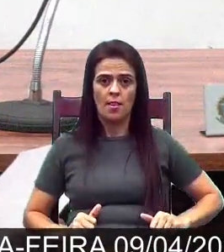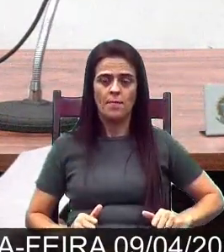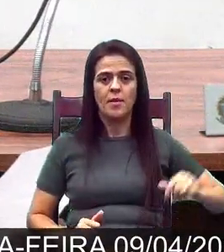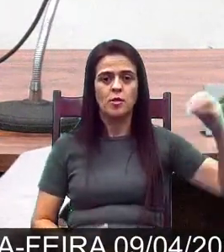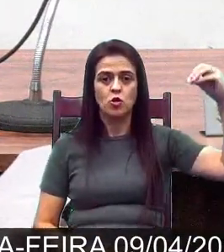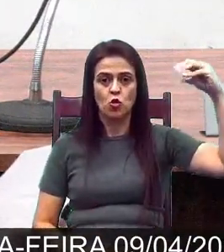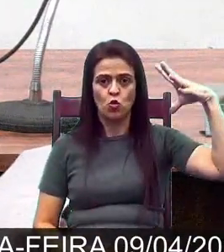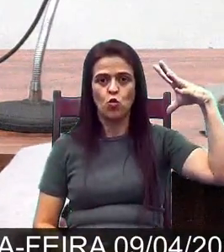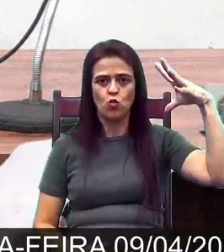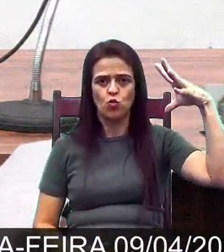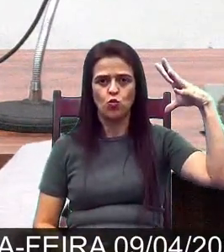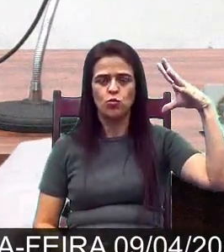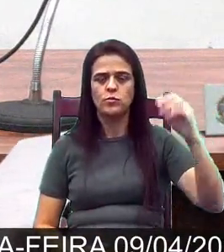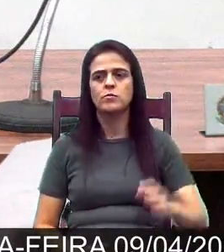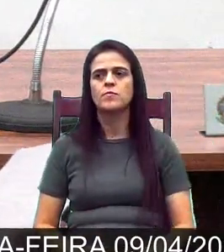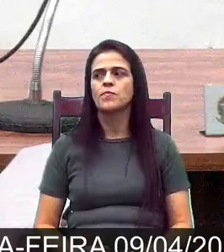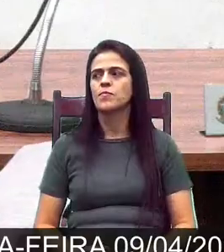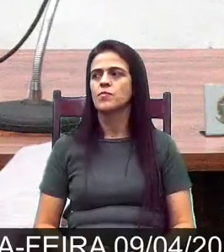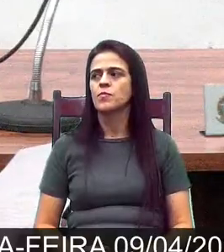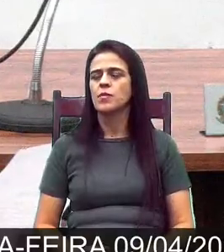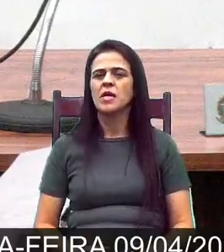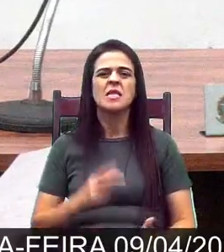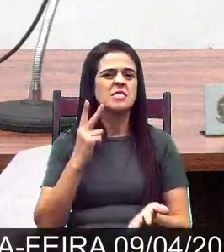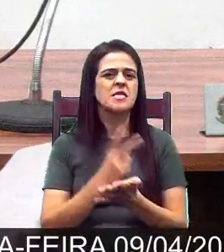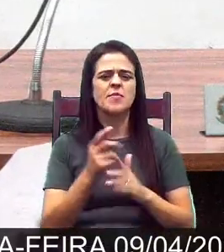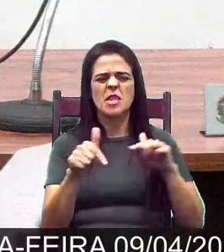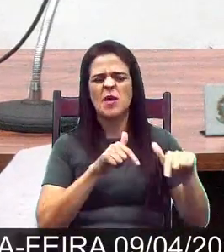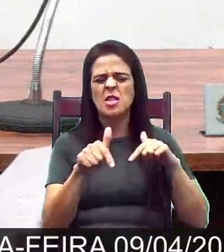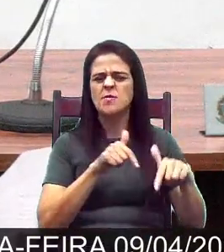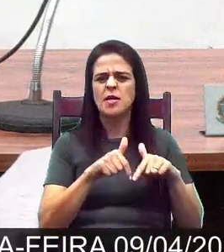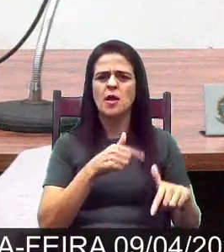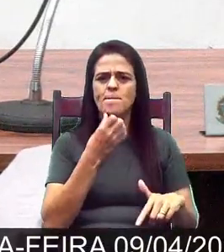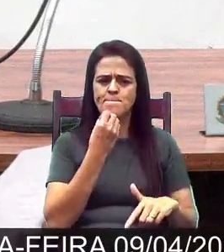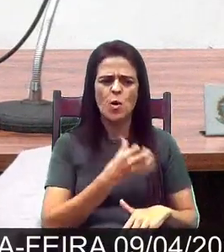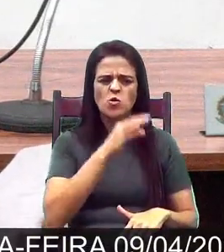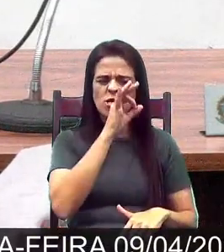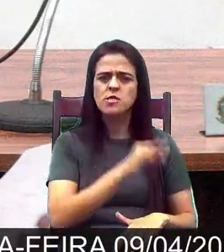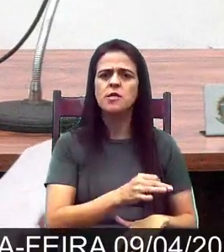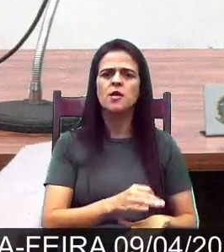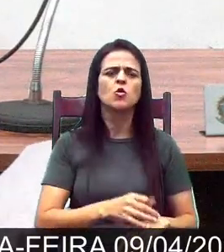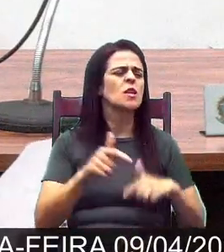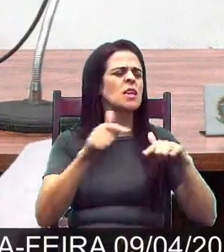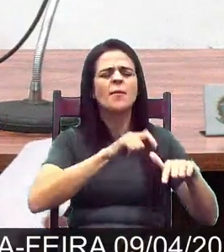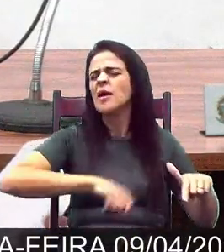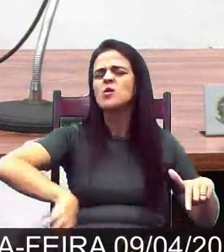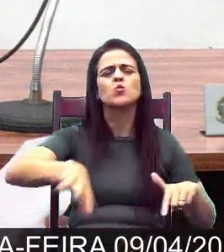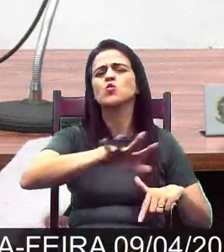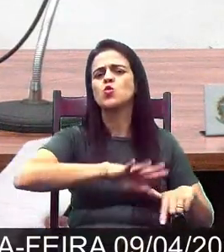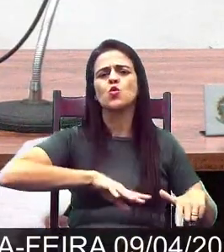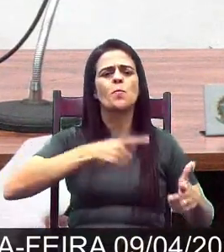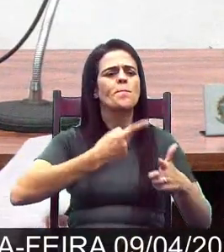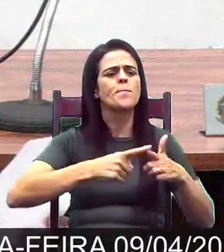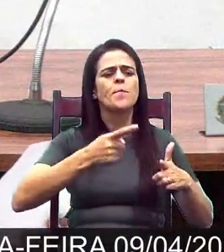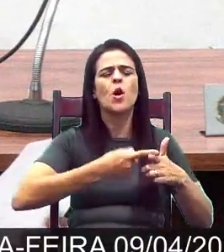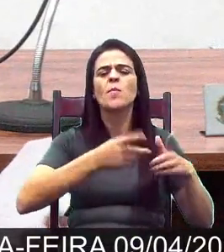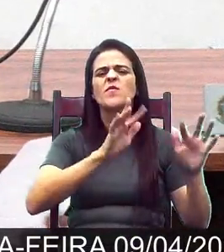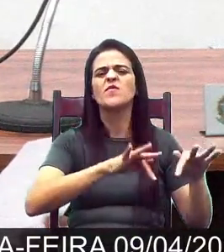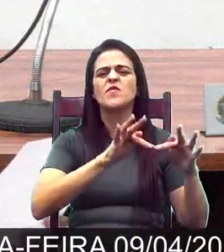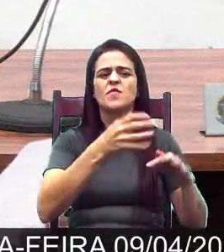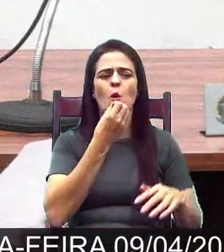está arrebentando a boca do balão, está resolvendo os problemas de